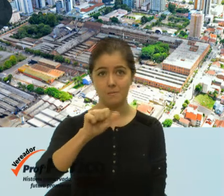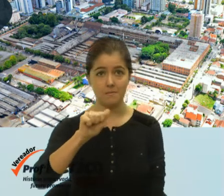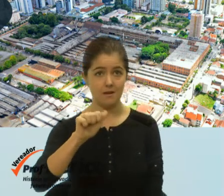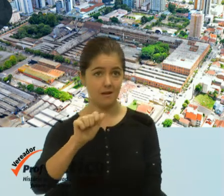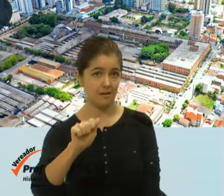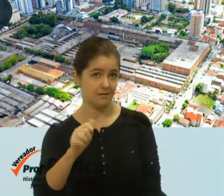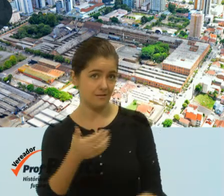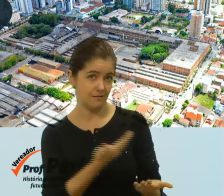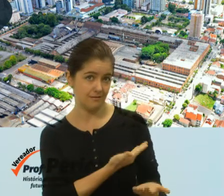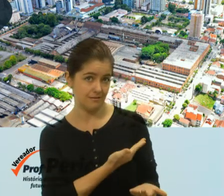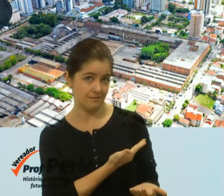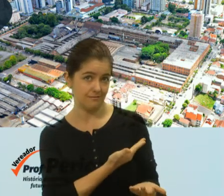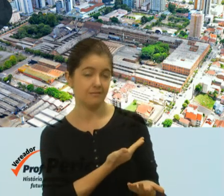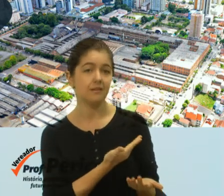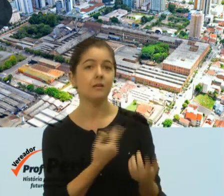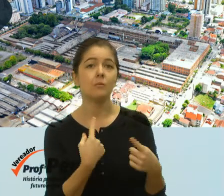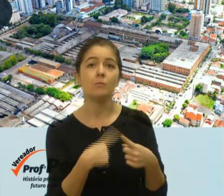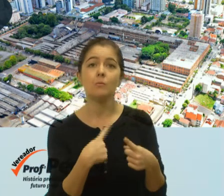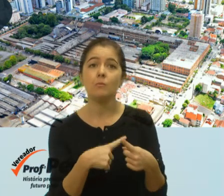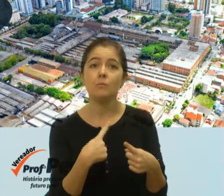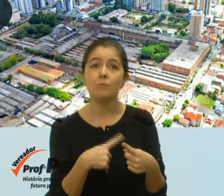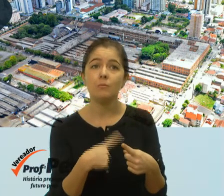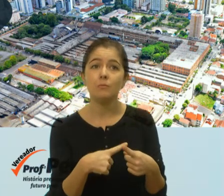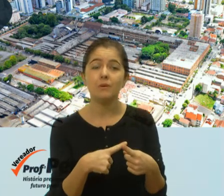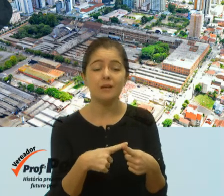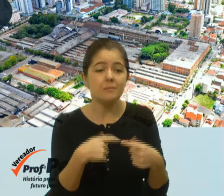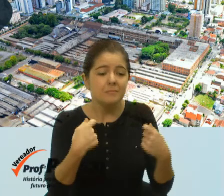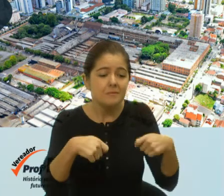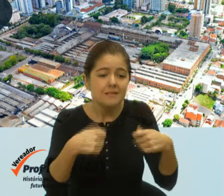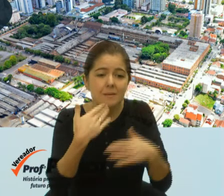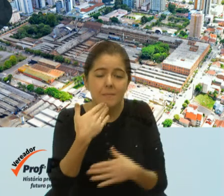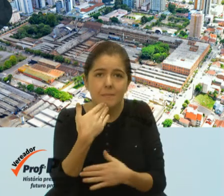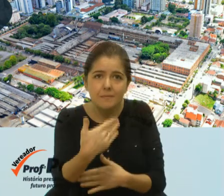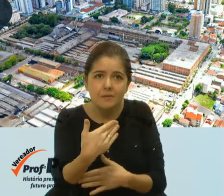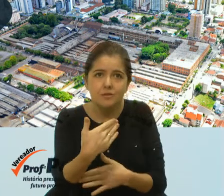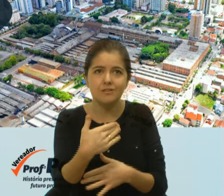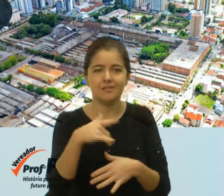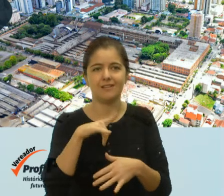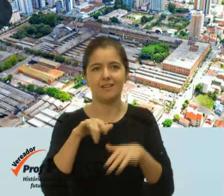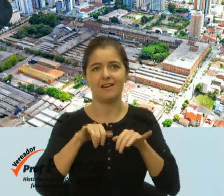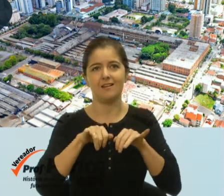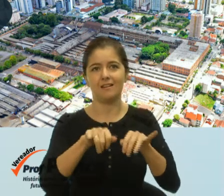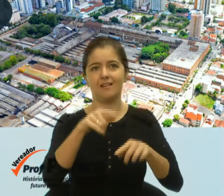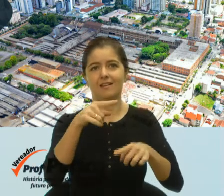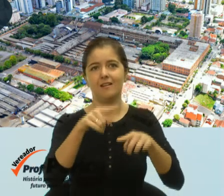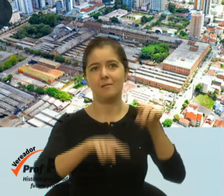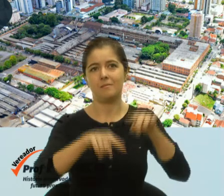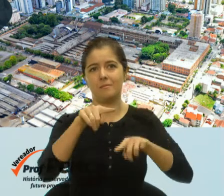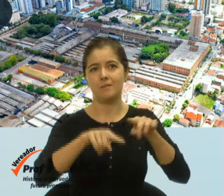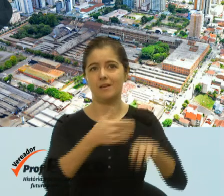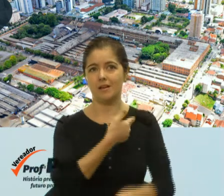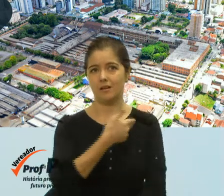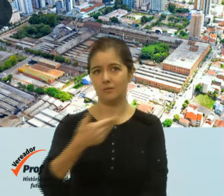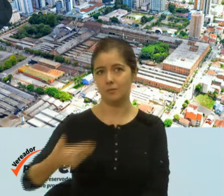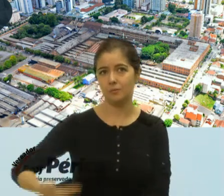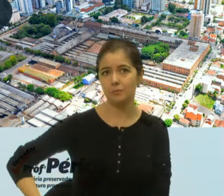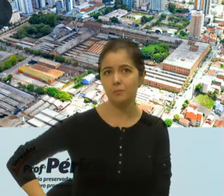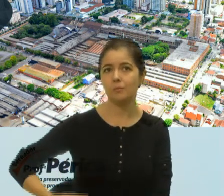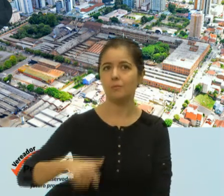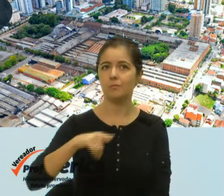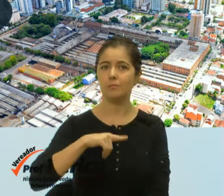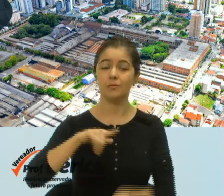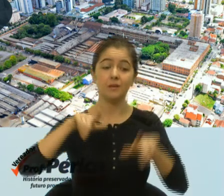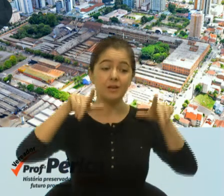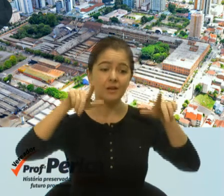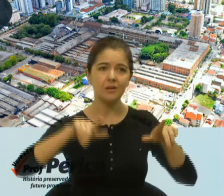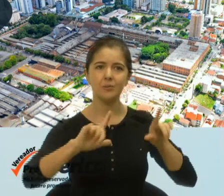tanto aqui colegas pedem para que se tenha um mercado público, para que se tenha espaços de exposições, para que se